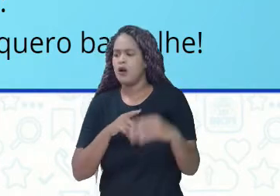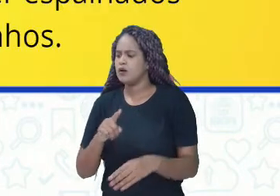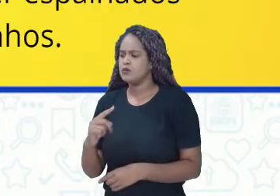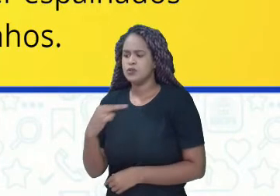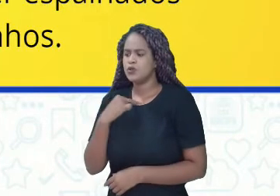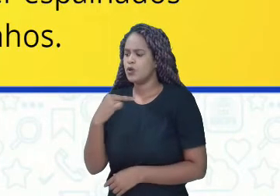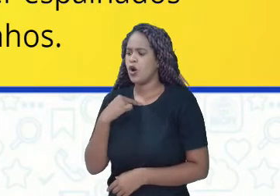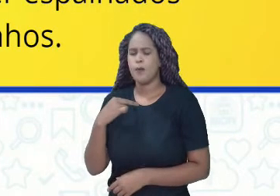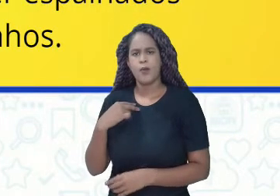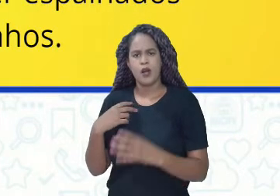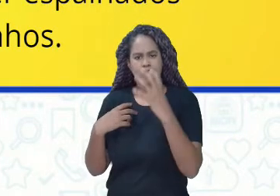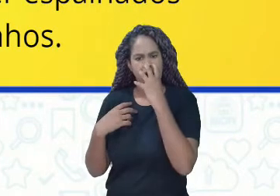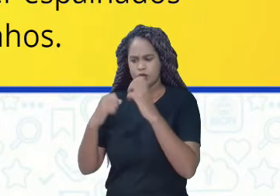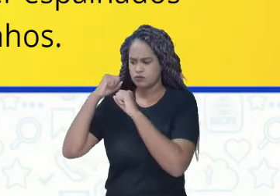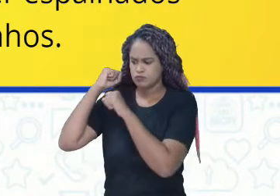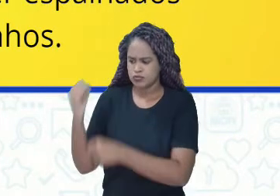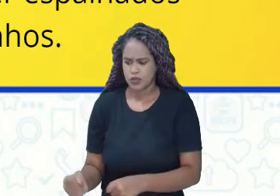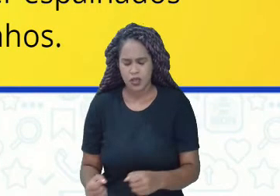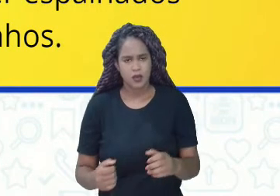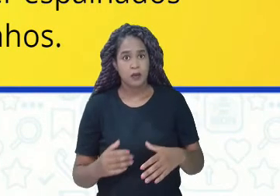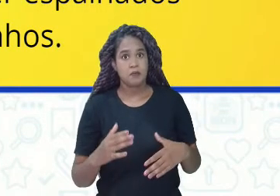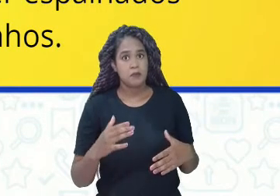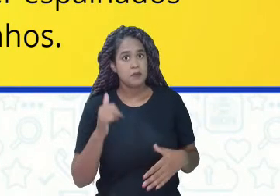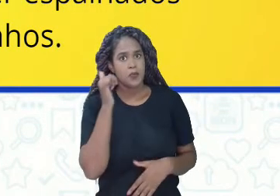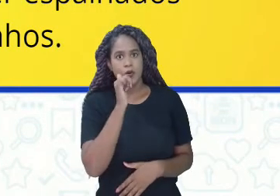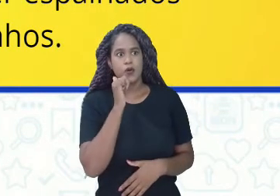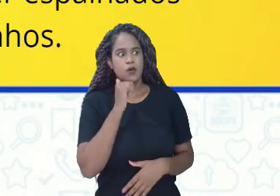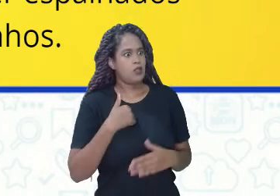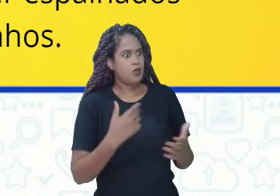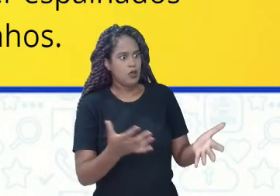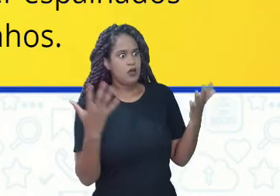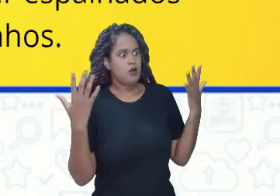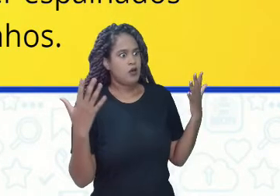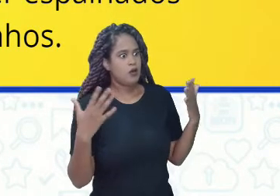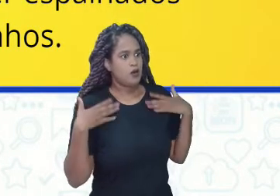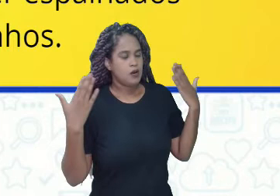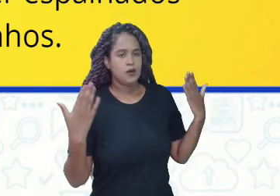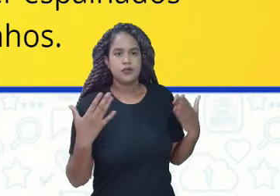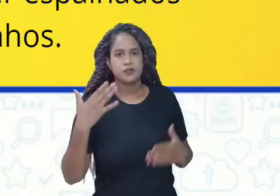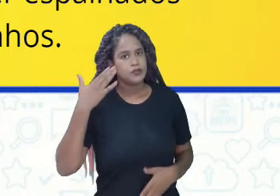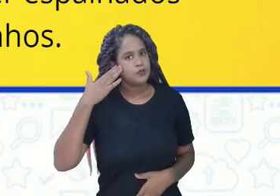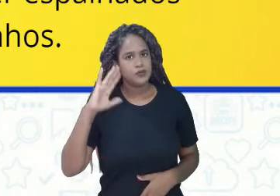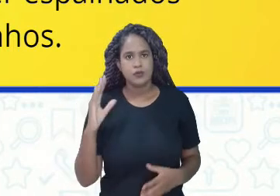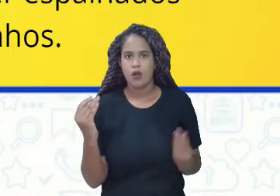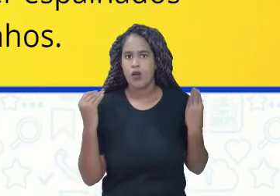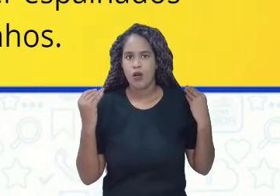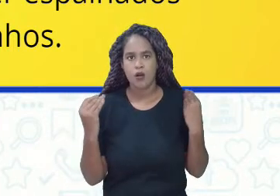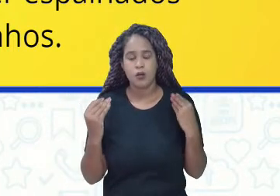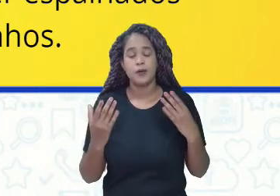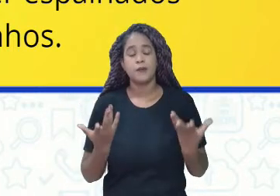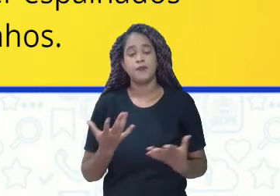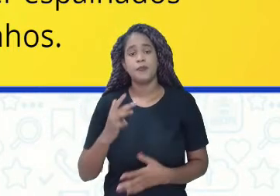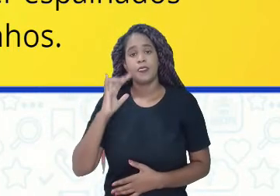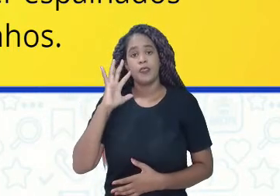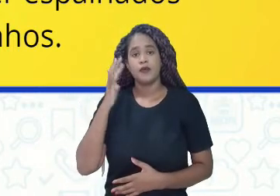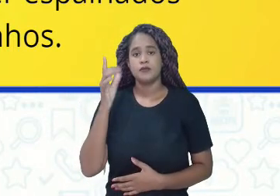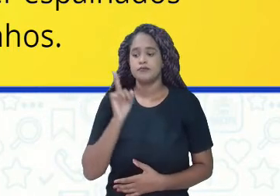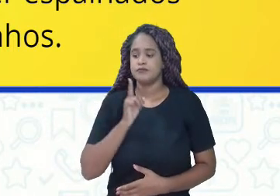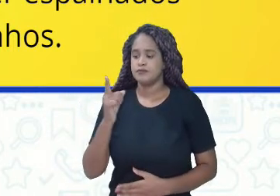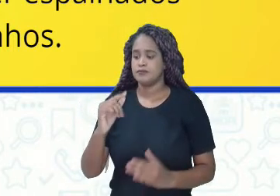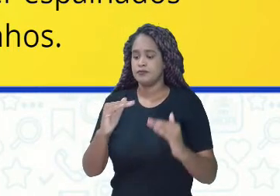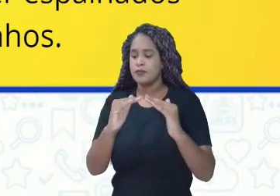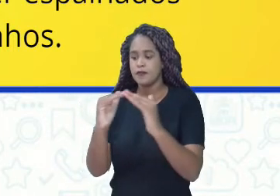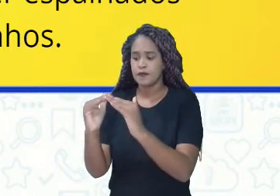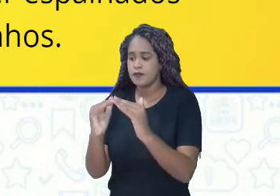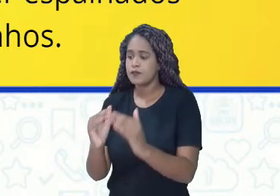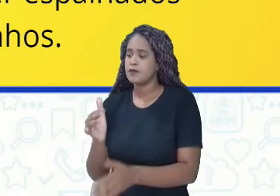Não quero bater-lhe. A senhora já não sabia o que fazer e resolveu contar aos vizinhos o que se tinha passado com o cão